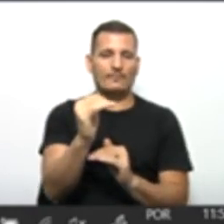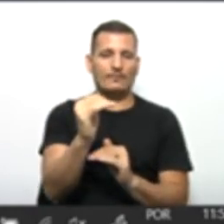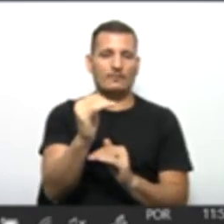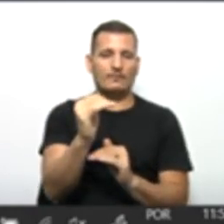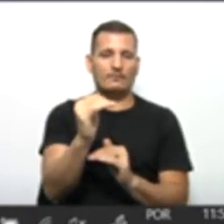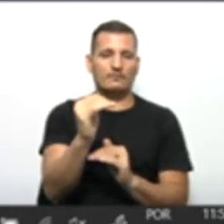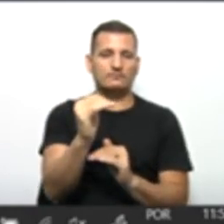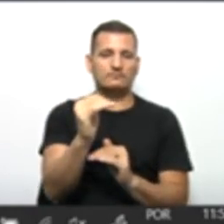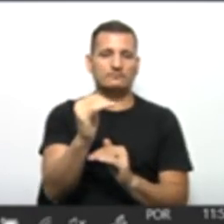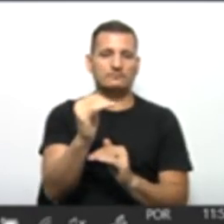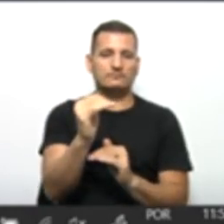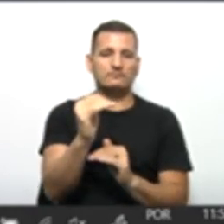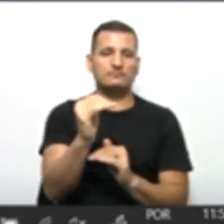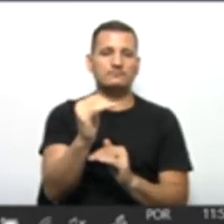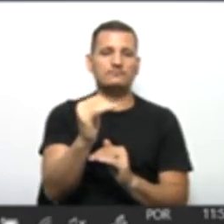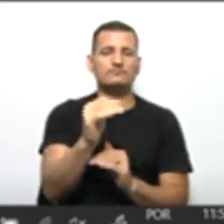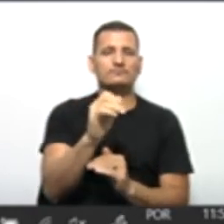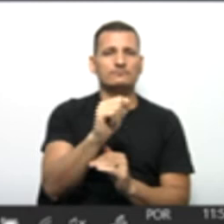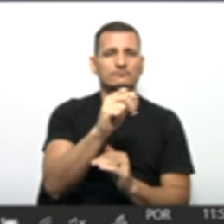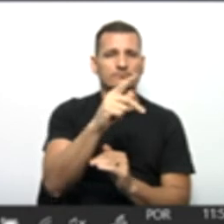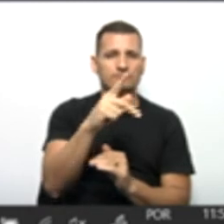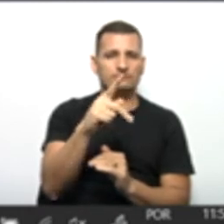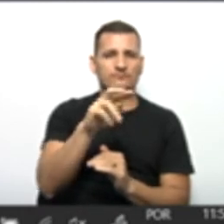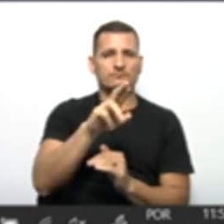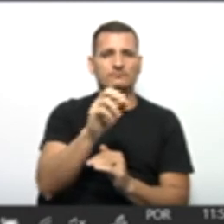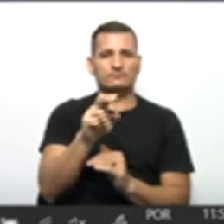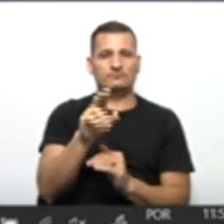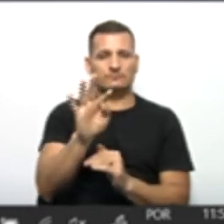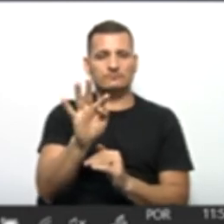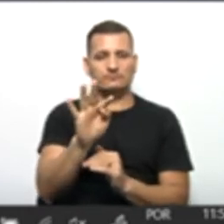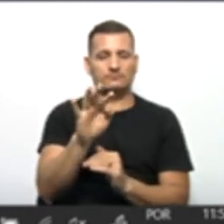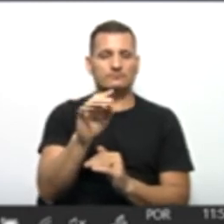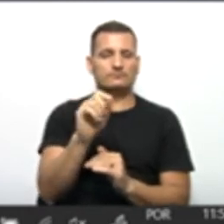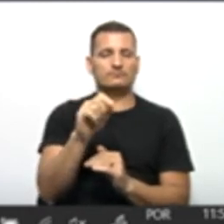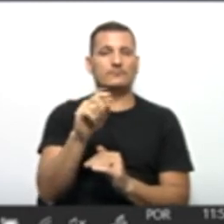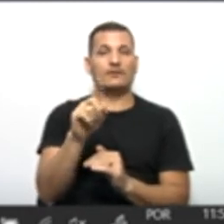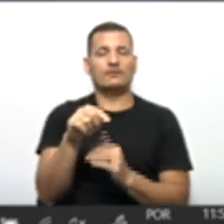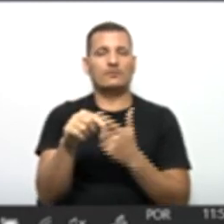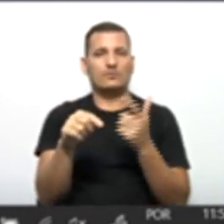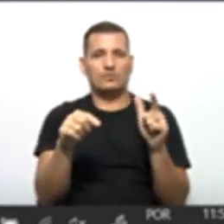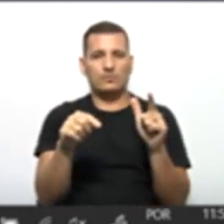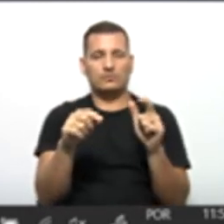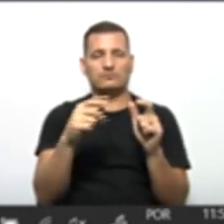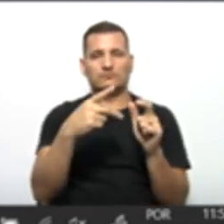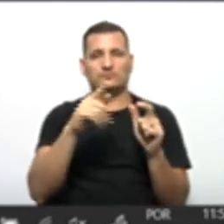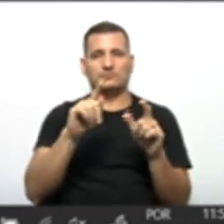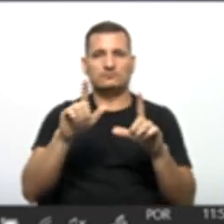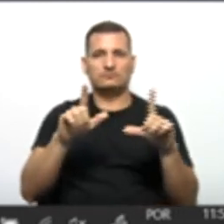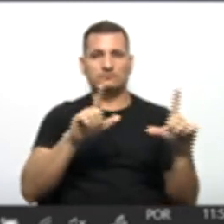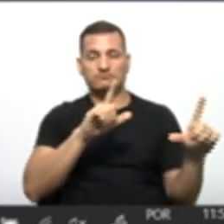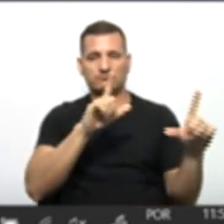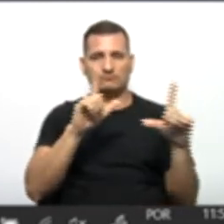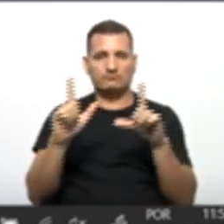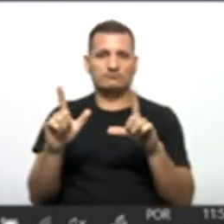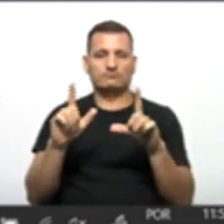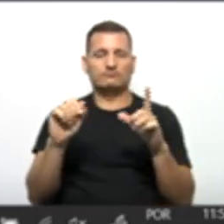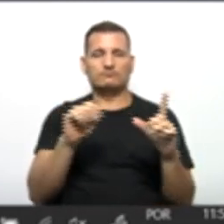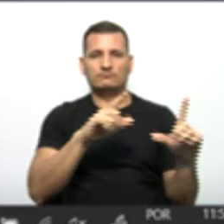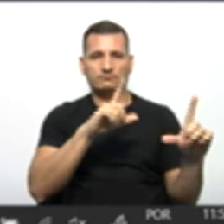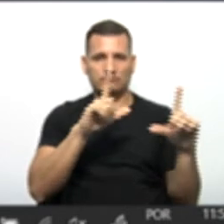é pilot ep rolt ep roth é porque ele vai abrir uma outra página vai criar uma nova